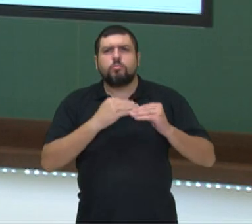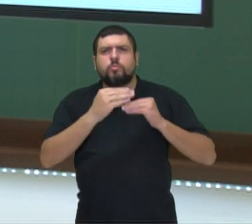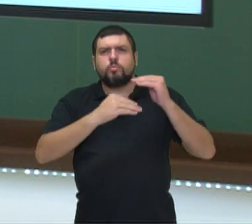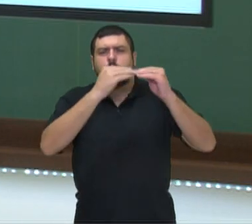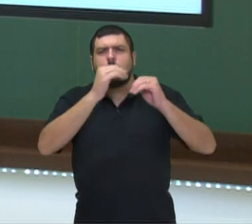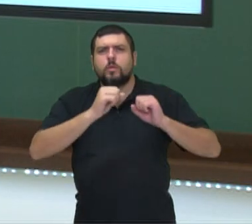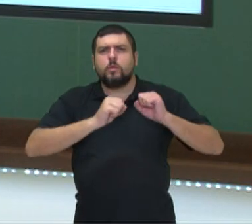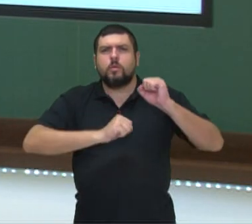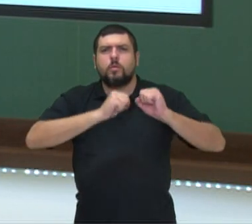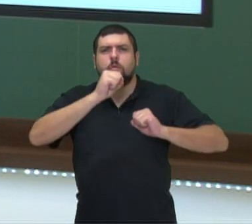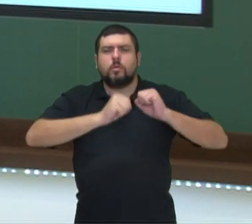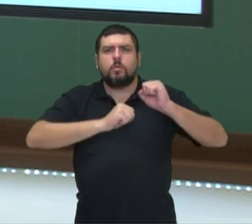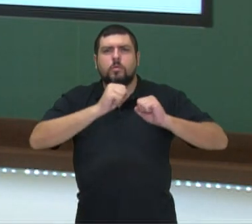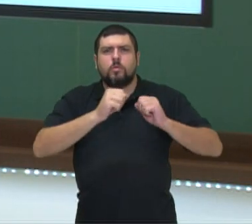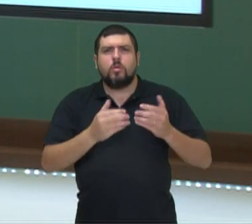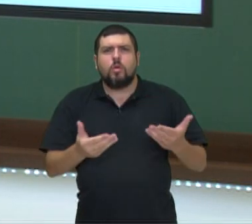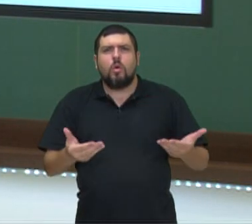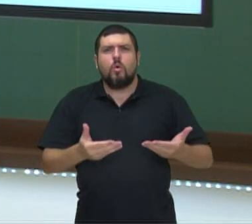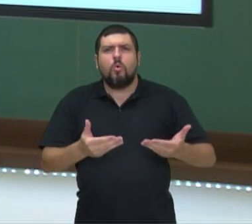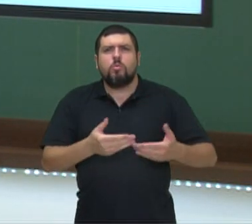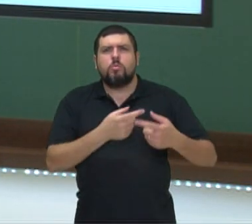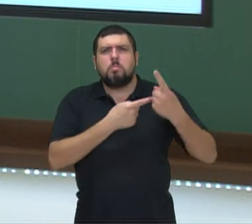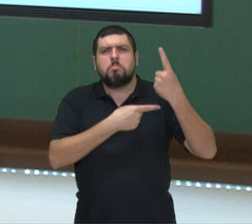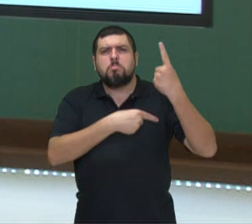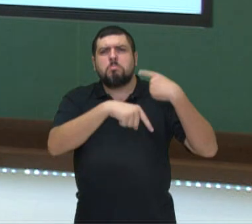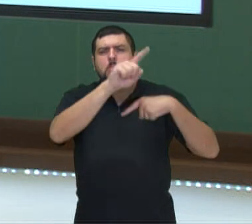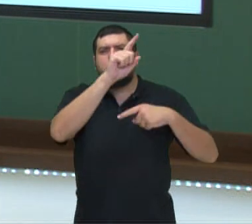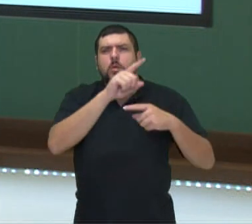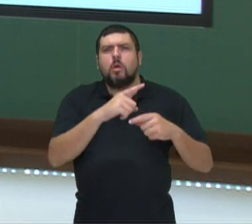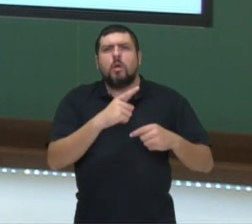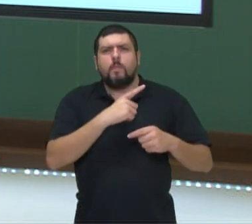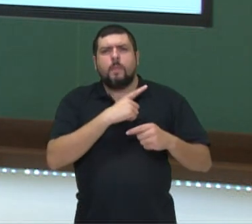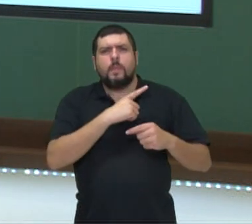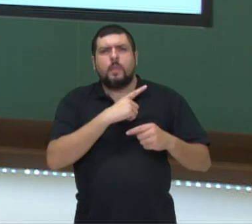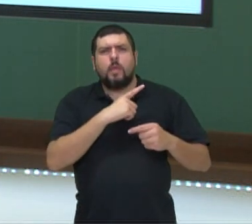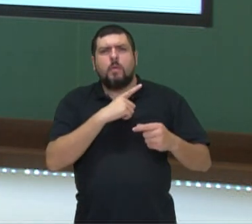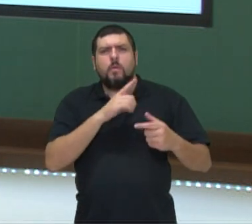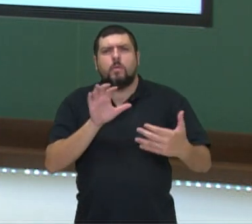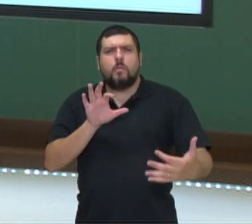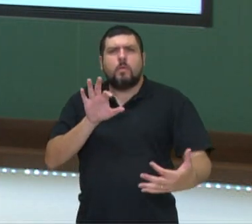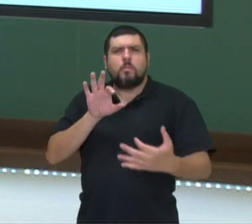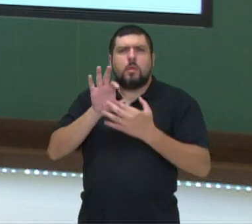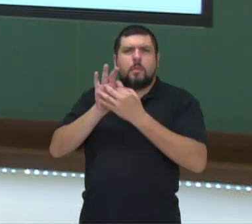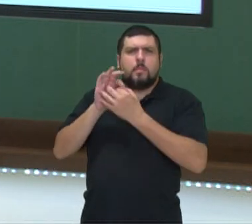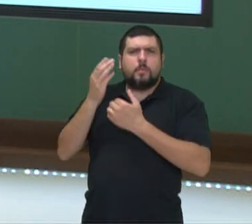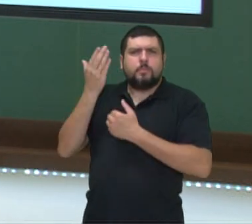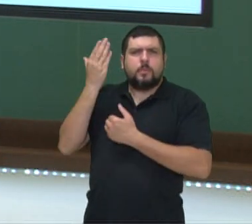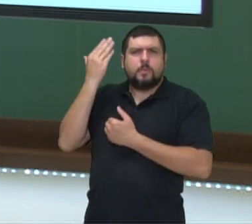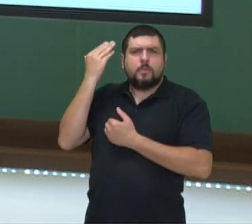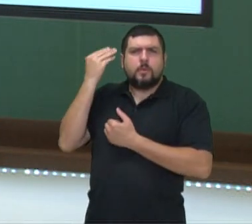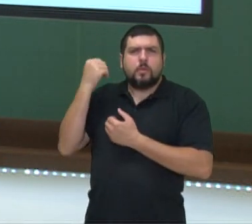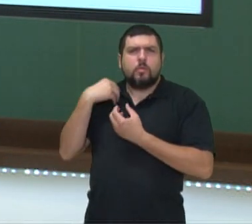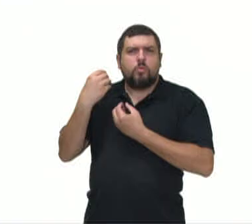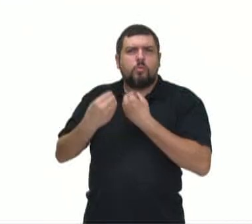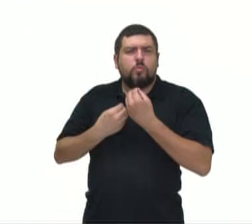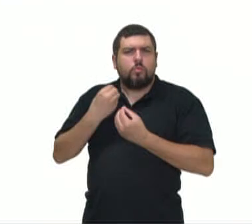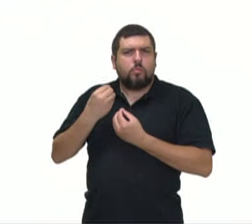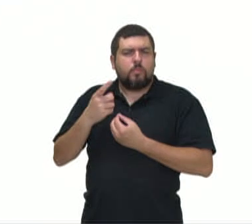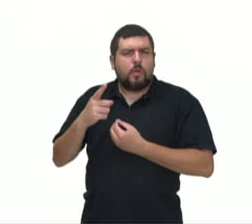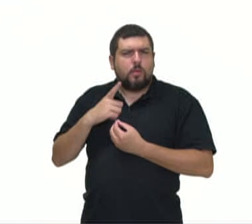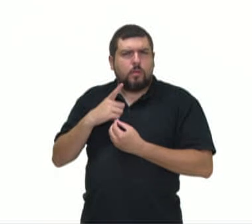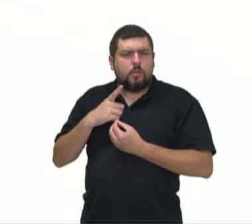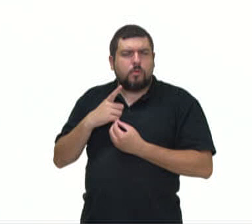dos Estados Unidos no dia de hoje tem uma relação estabelecida com a sua história, com esse projeto de exploração? Quais